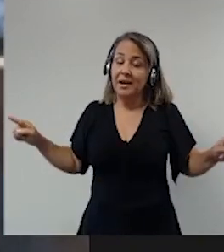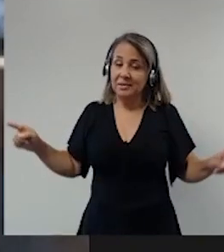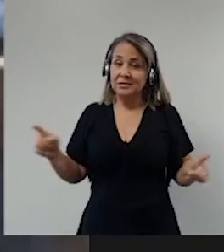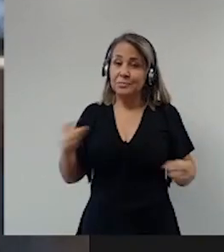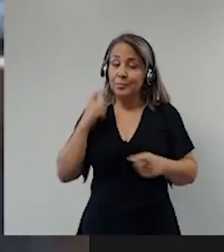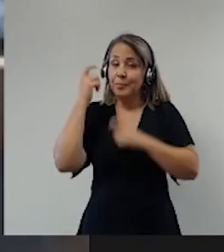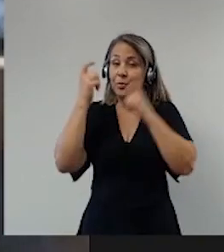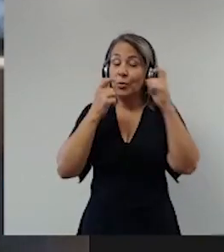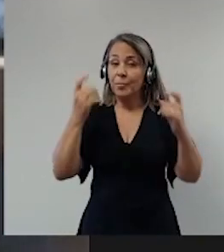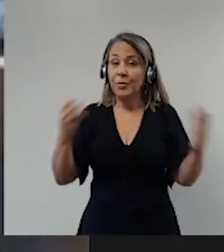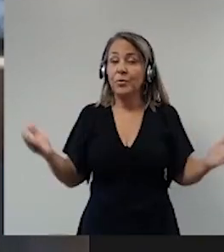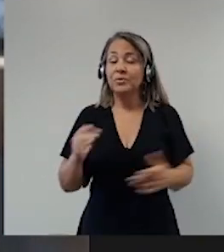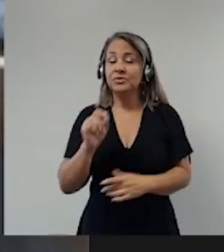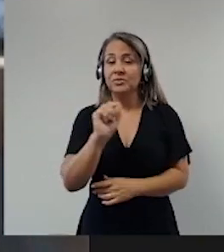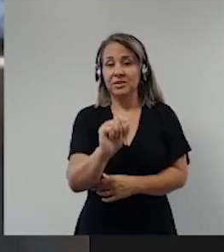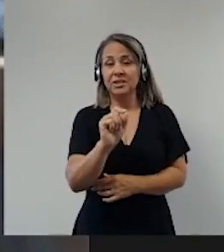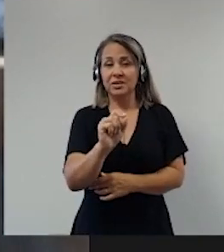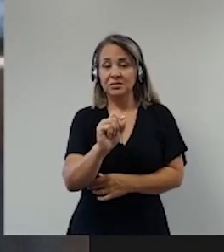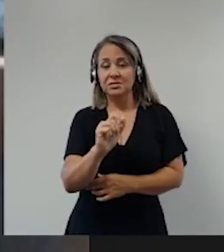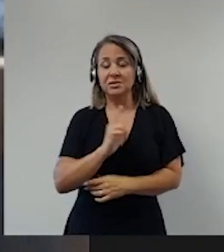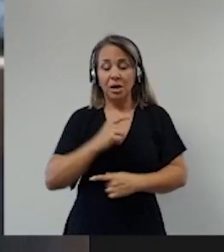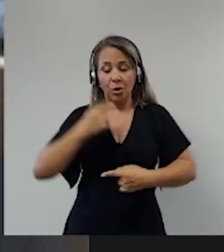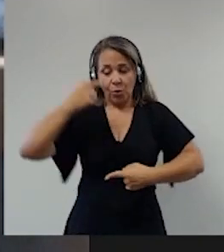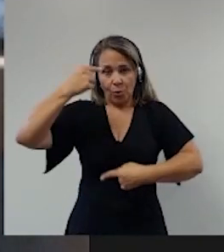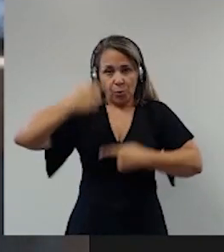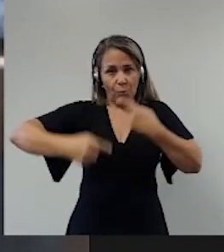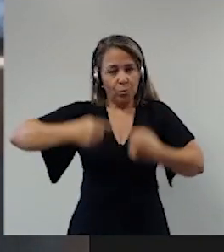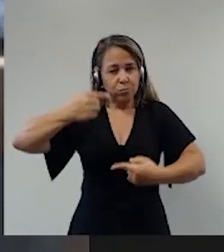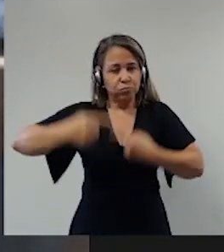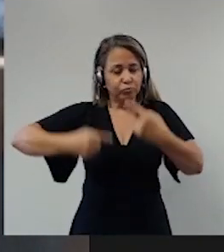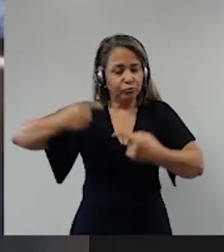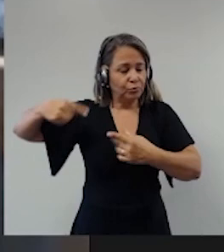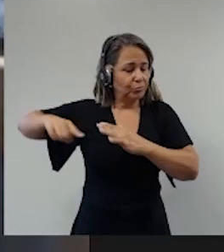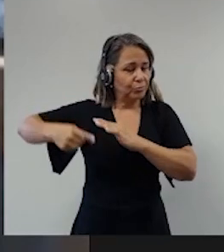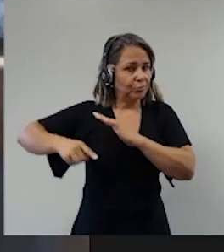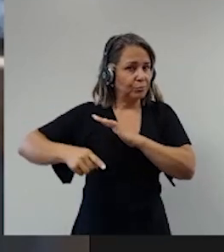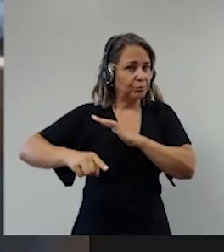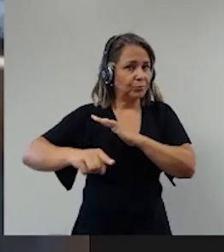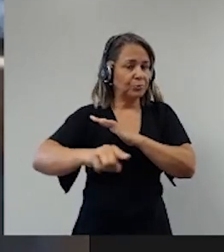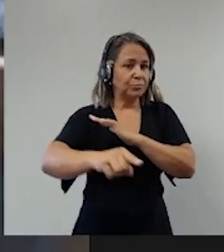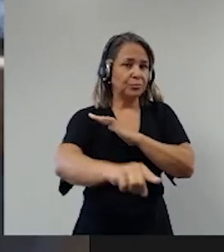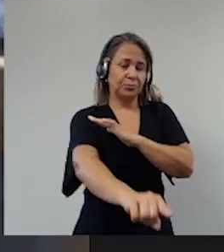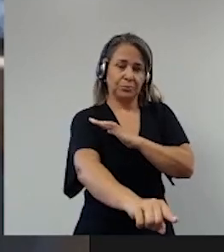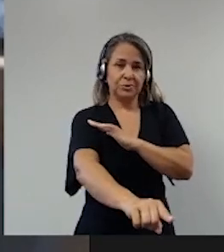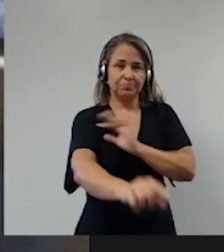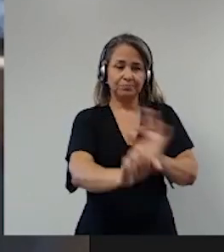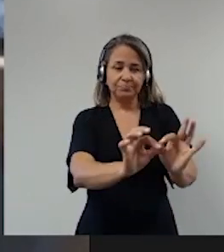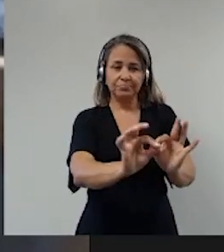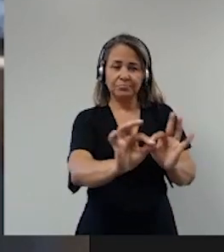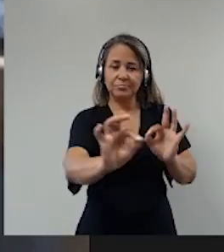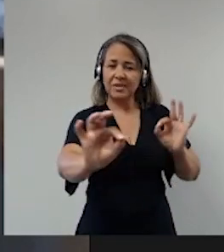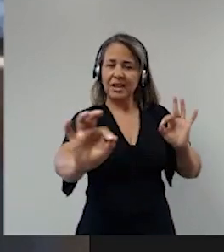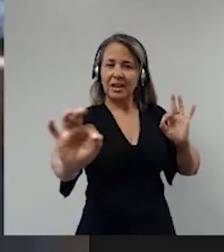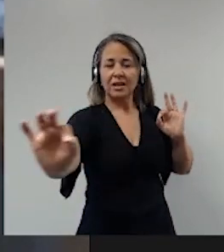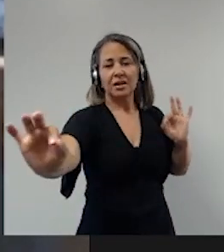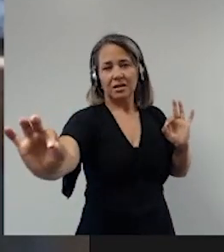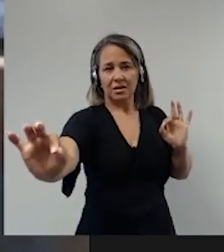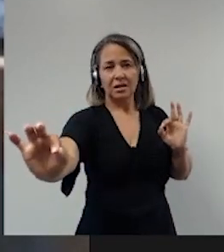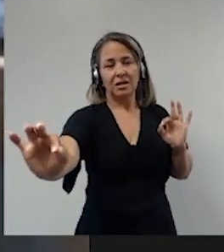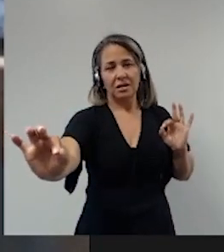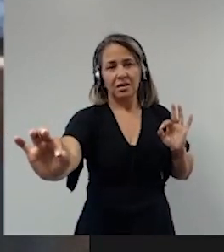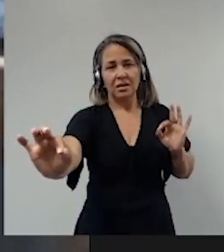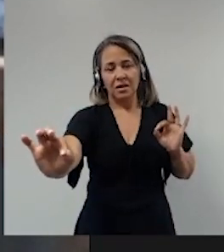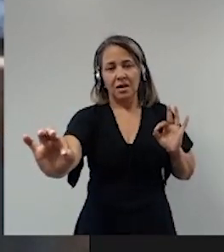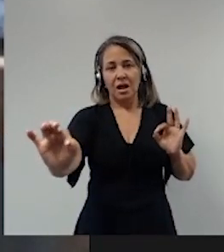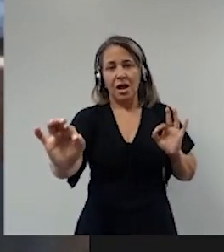me preocupa, de fato, é aquele debate tênue, né? Aquela linha tênue, aquela linha que é